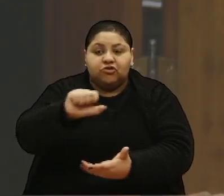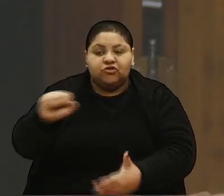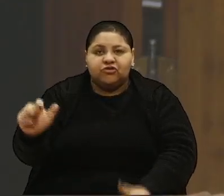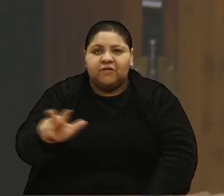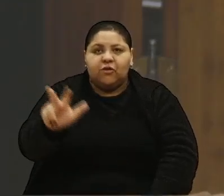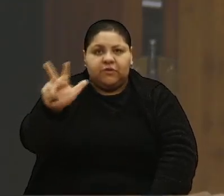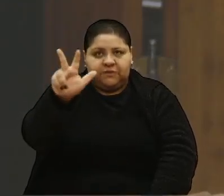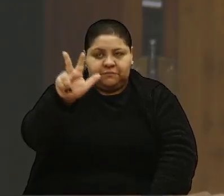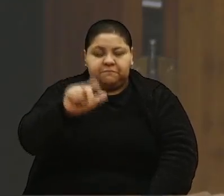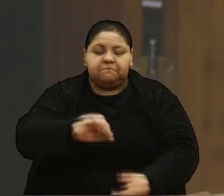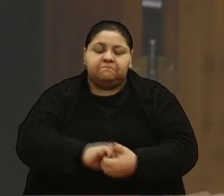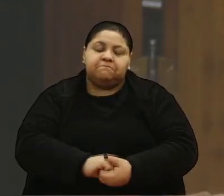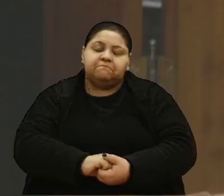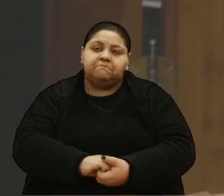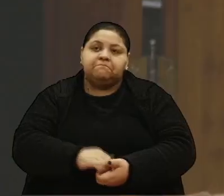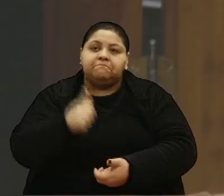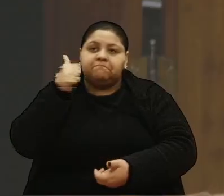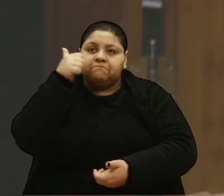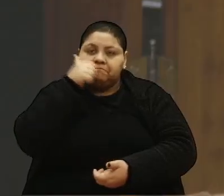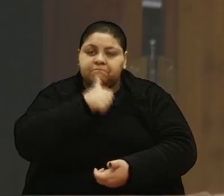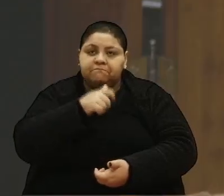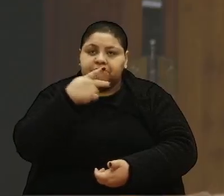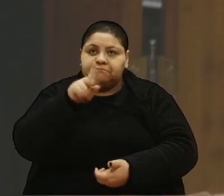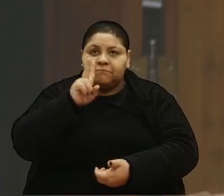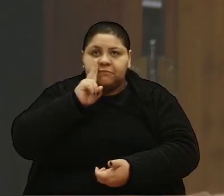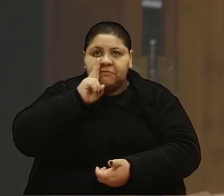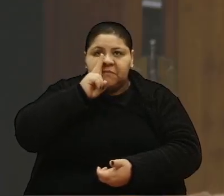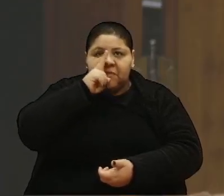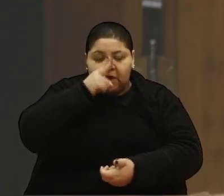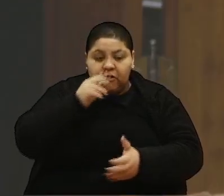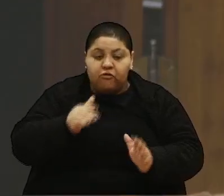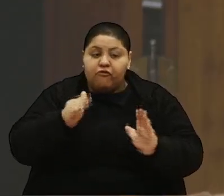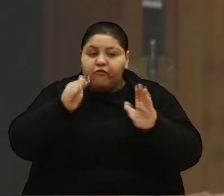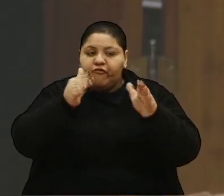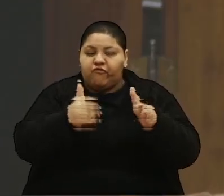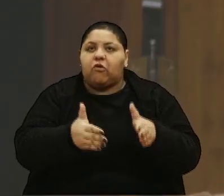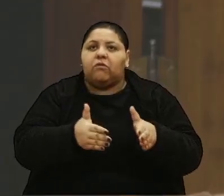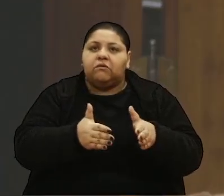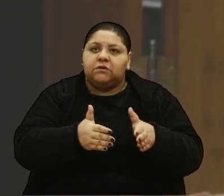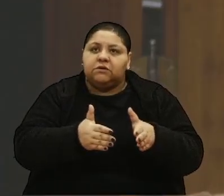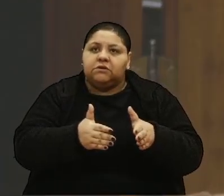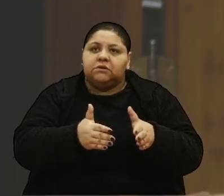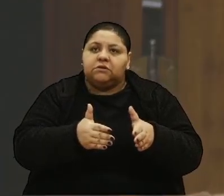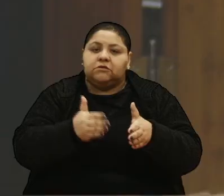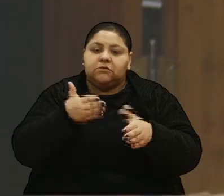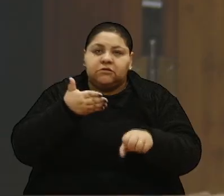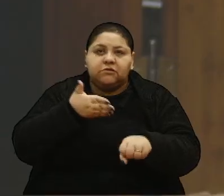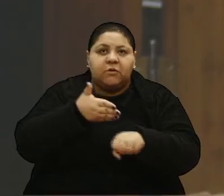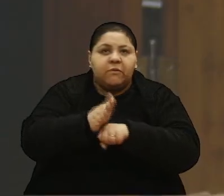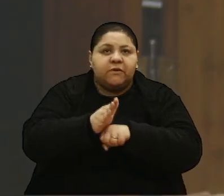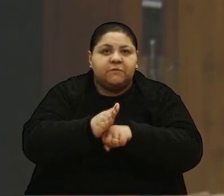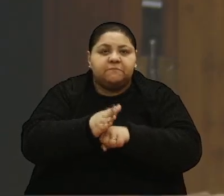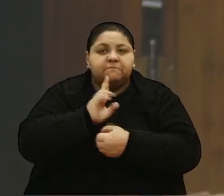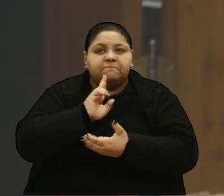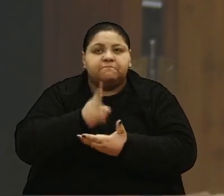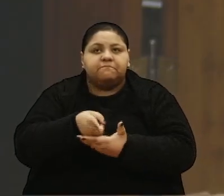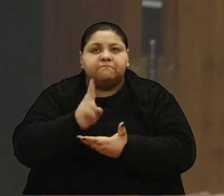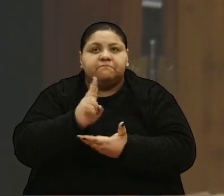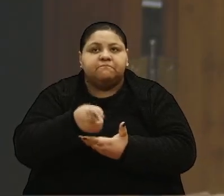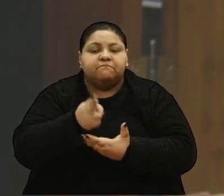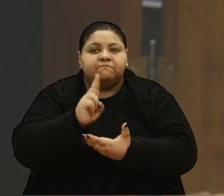valores. A mulher, com a sua força e determinação, participa ativamente